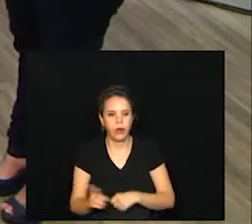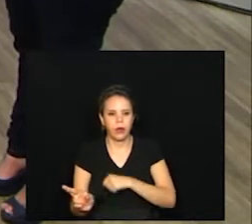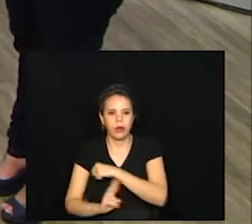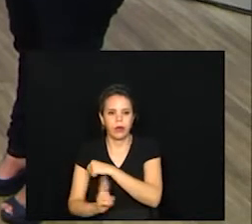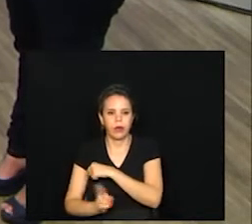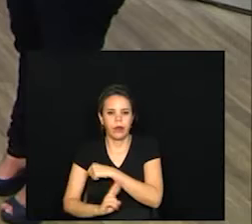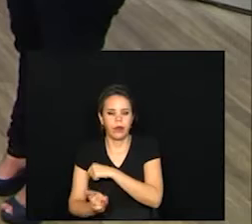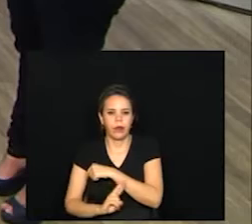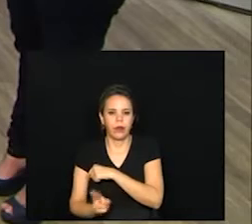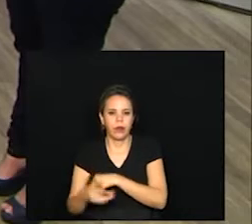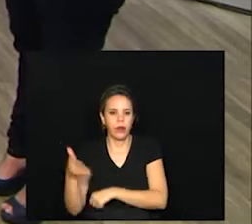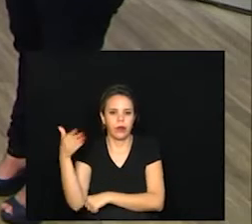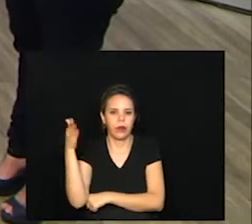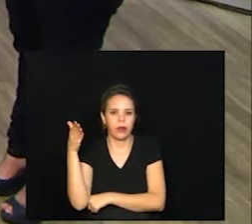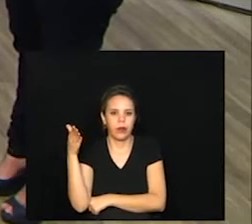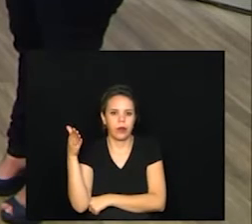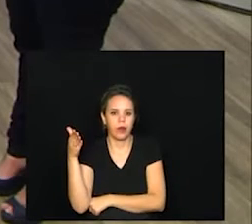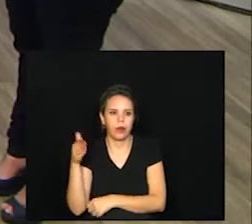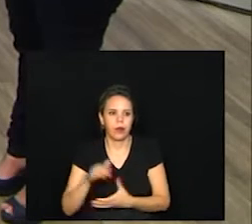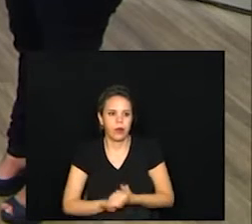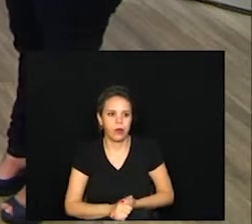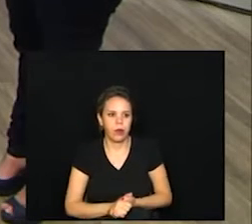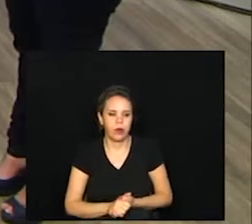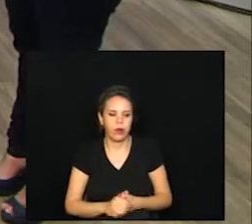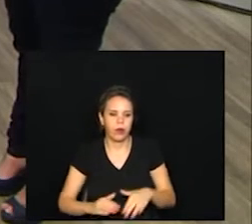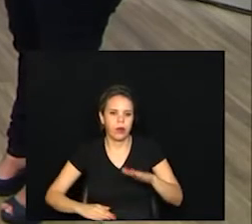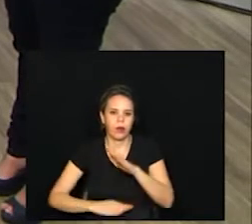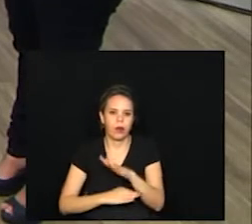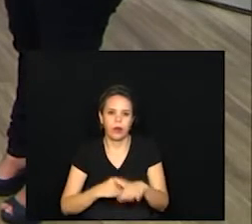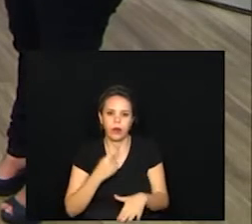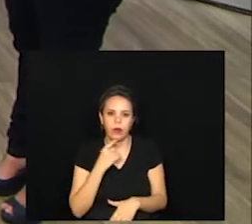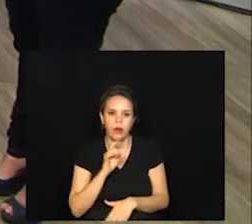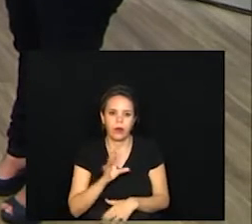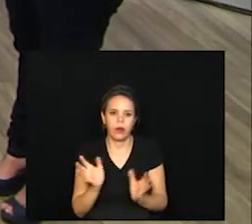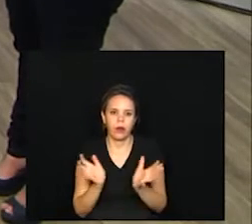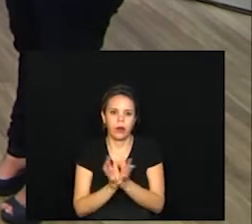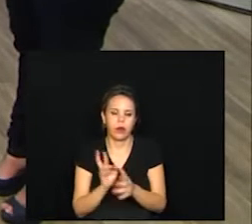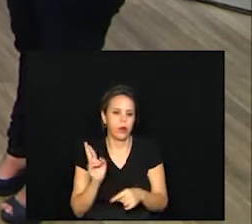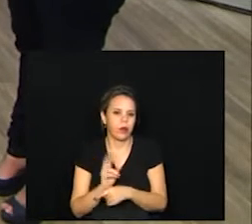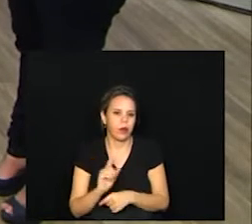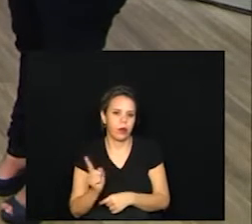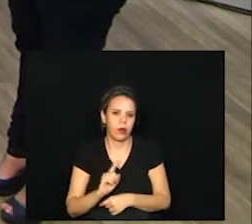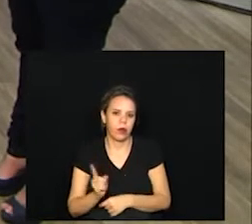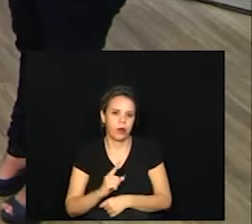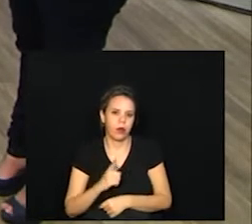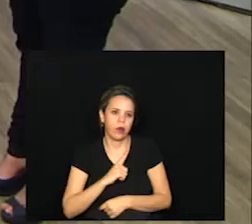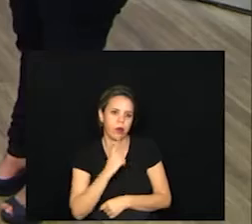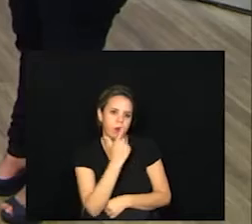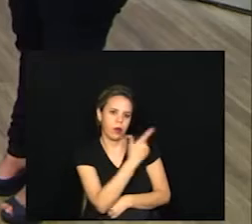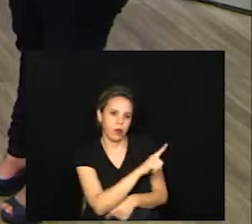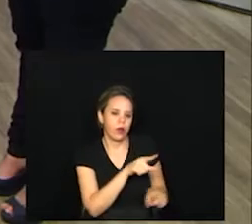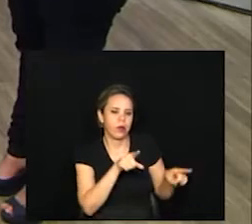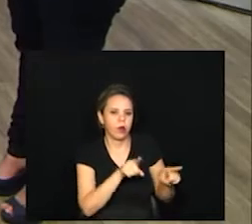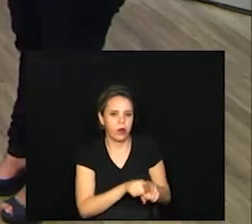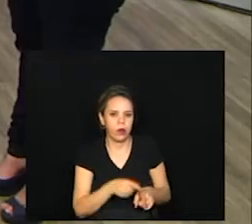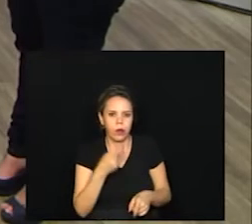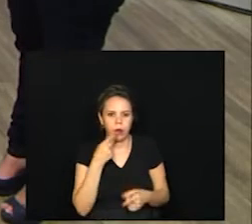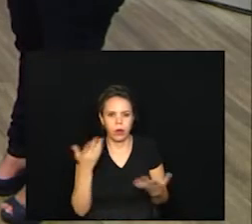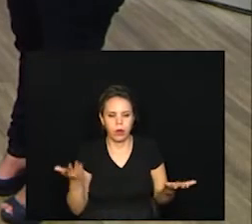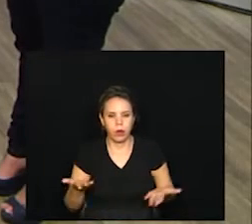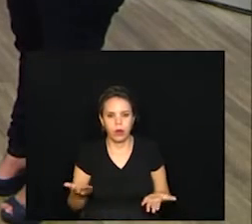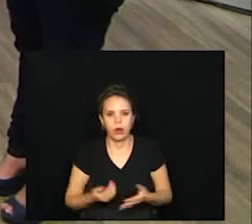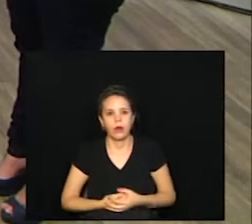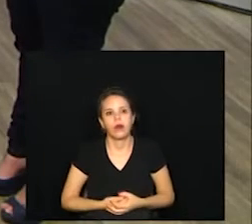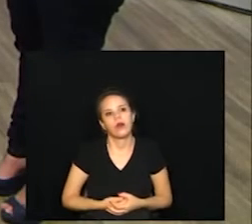Rodovia dos Bandeirantes. Mas, Gabriel, a Câmara de Campinas não tem só essa comissão de representação, não. Ela tem outras e nós vamos falar um pouquinho